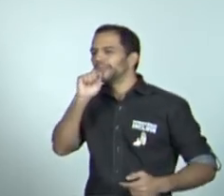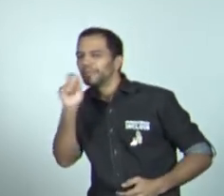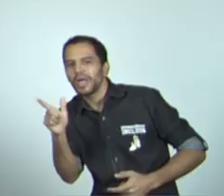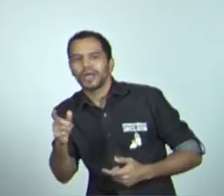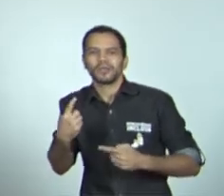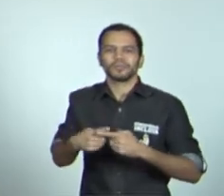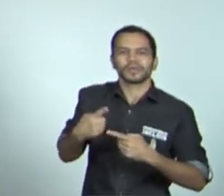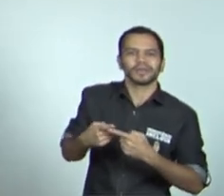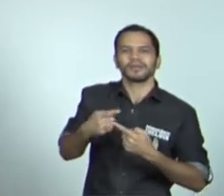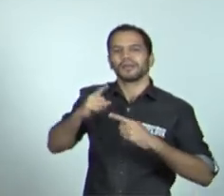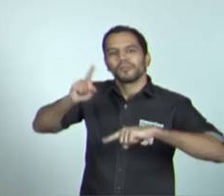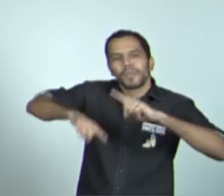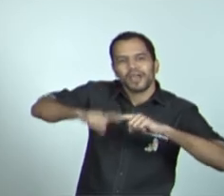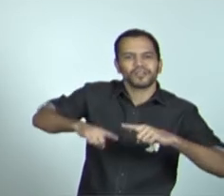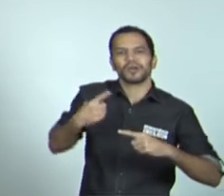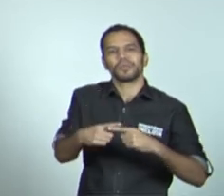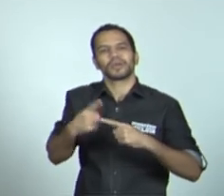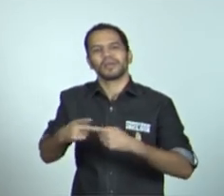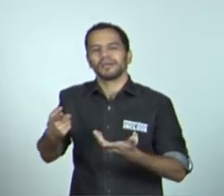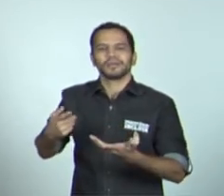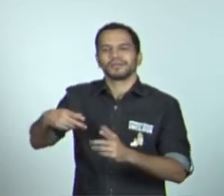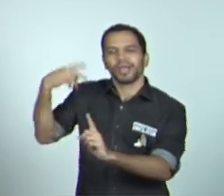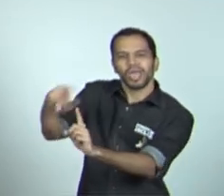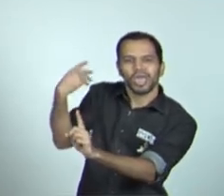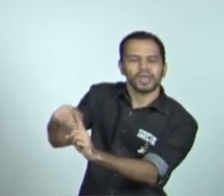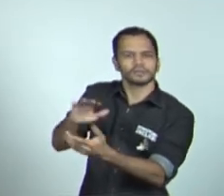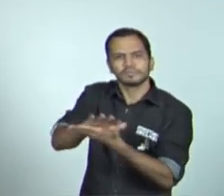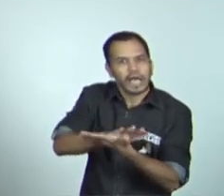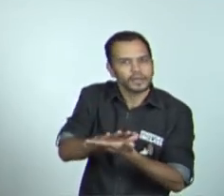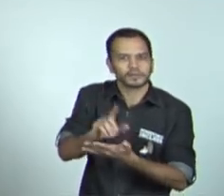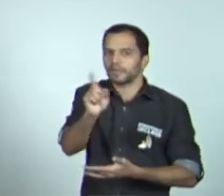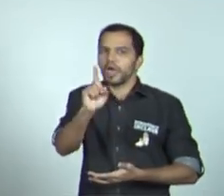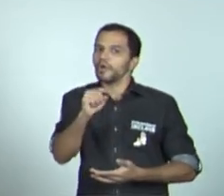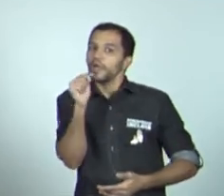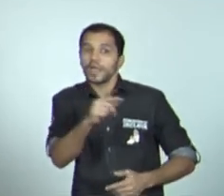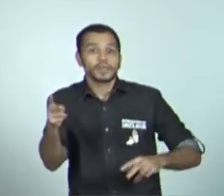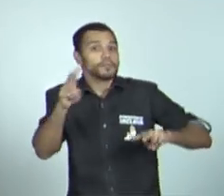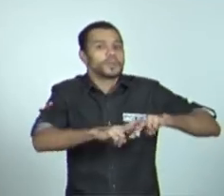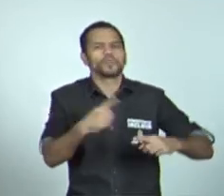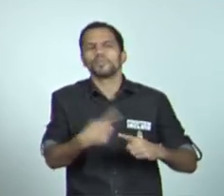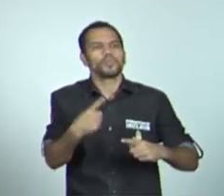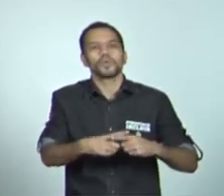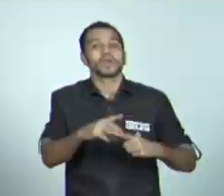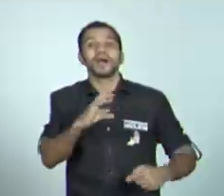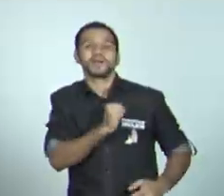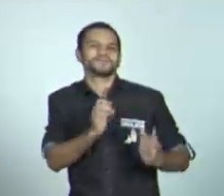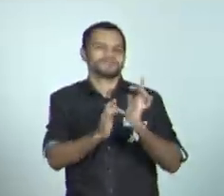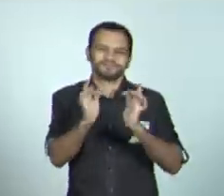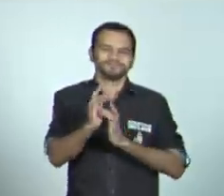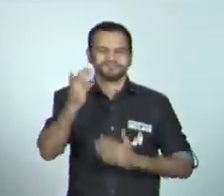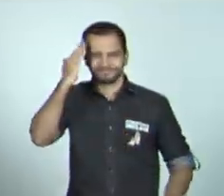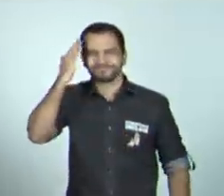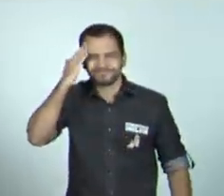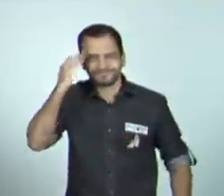xingou e por que maltratou alguém não pedro está sendo preso por um único motivo por que